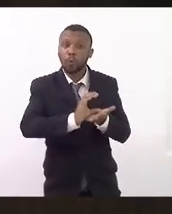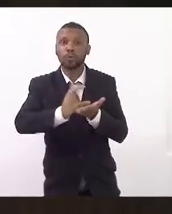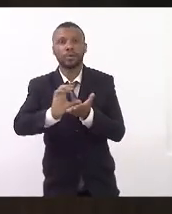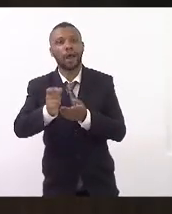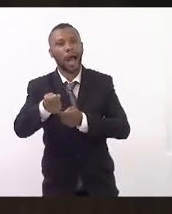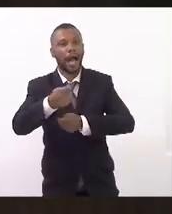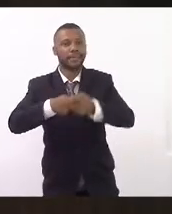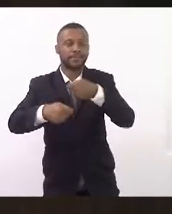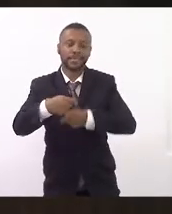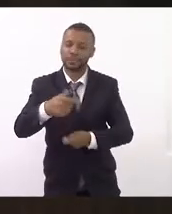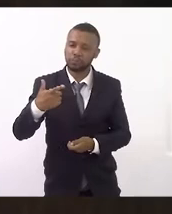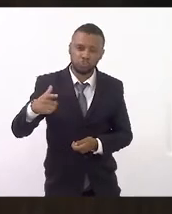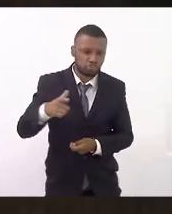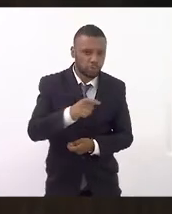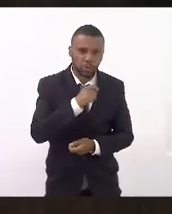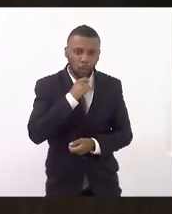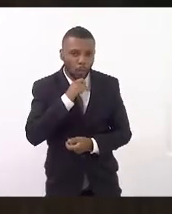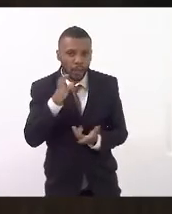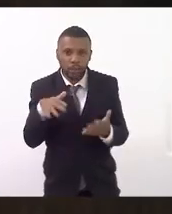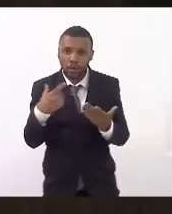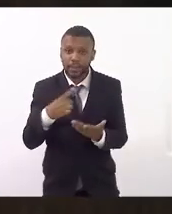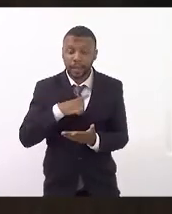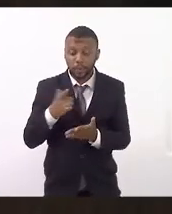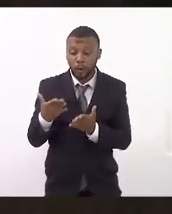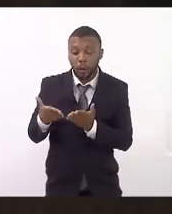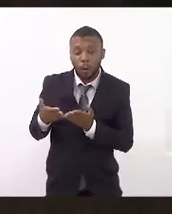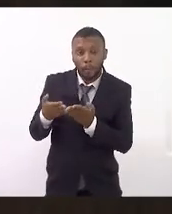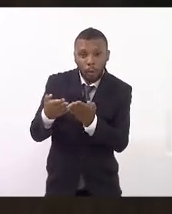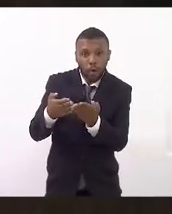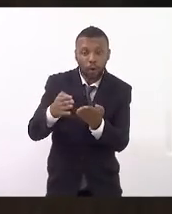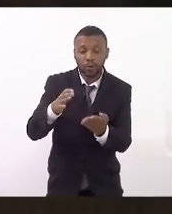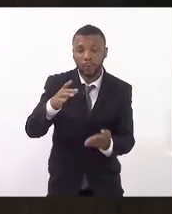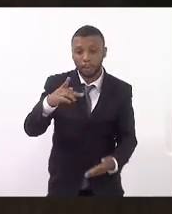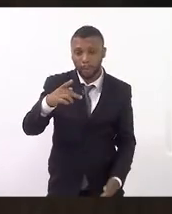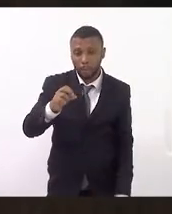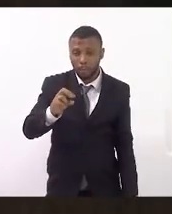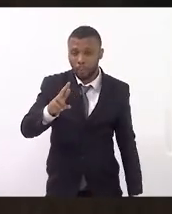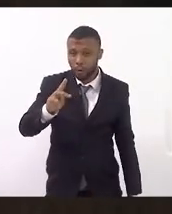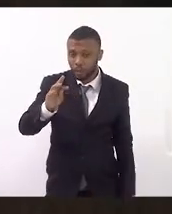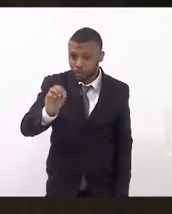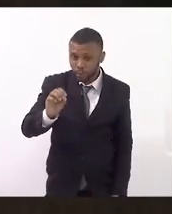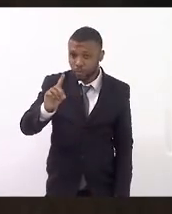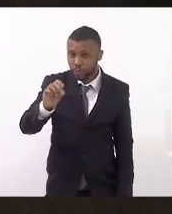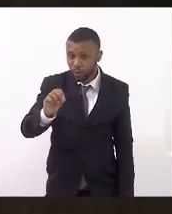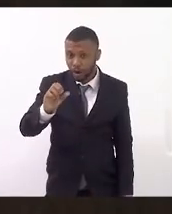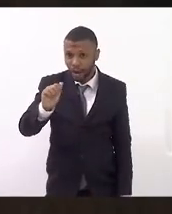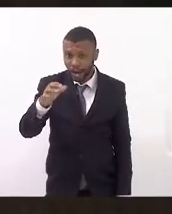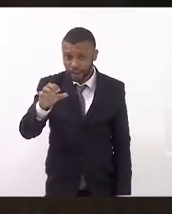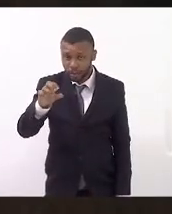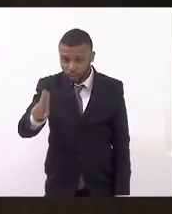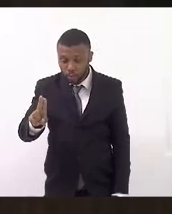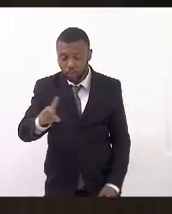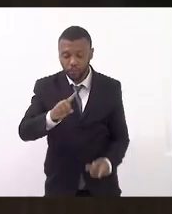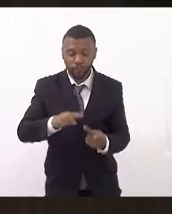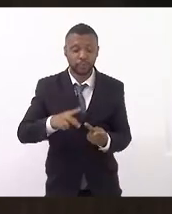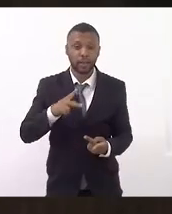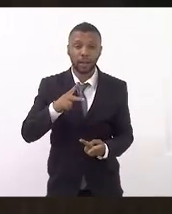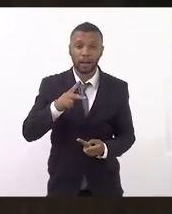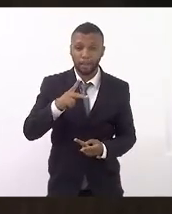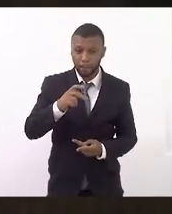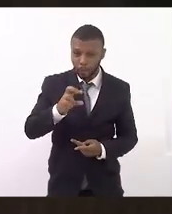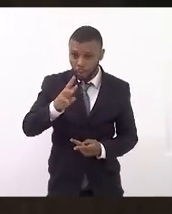temos aí Porto do Açu também para exportação, nós temos Porto de Itaguaí,